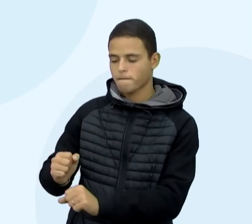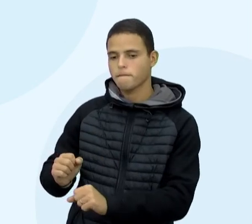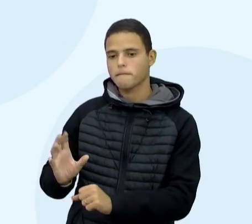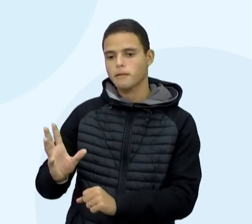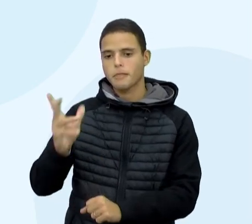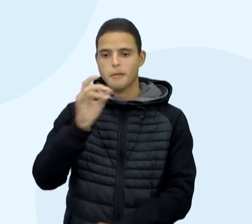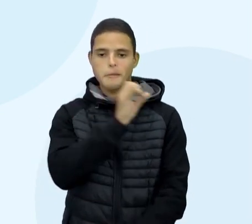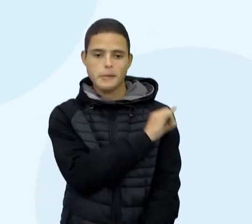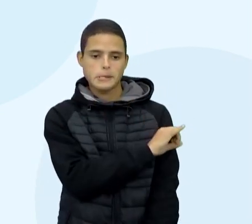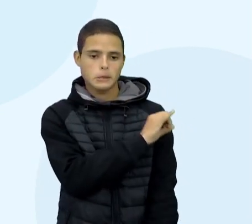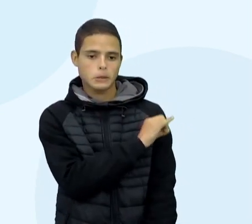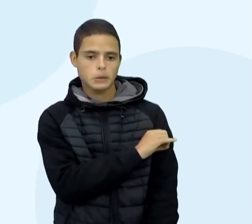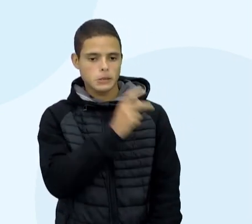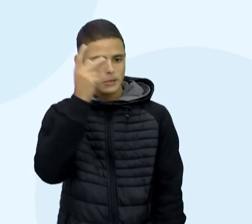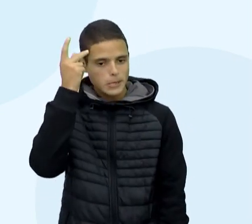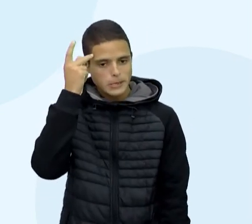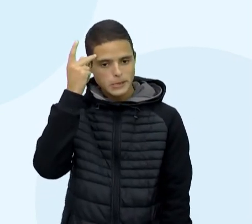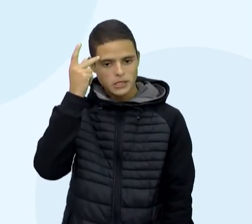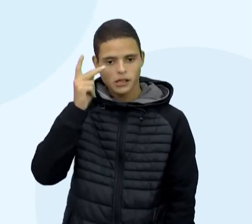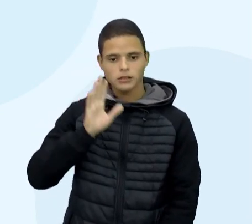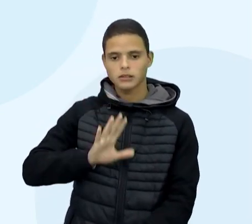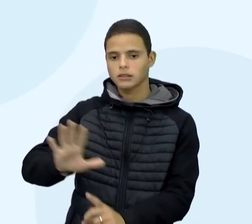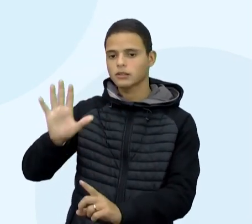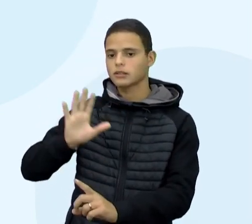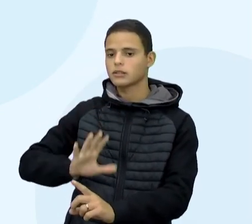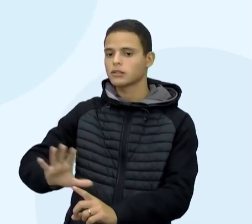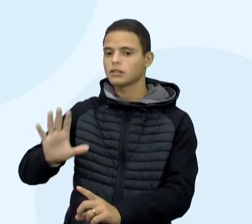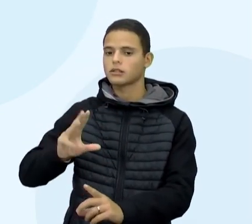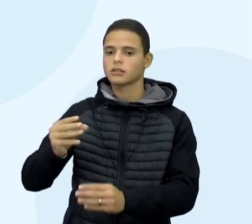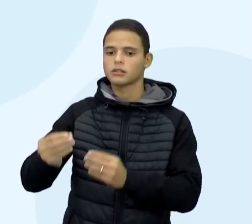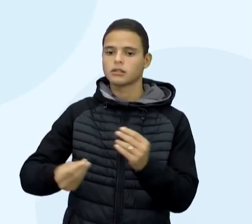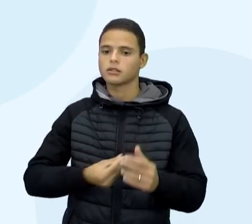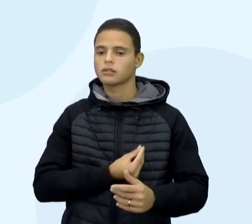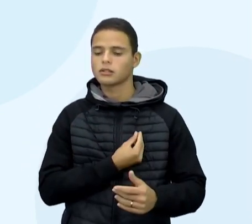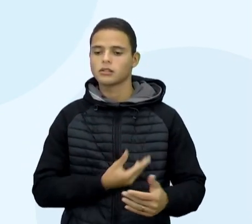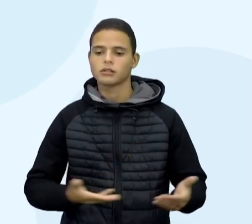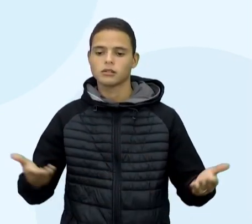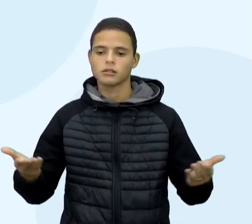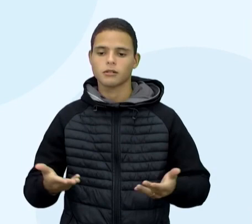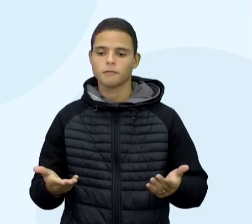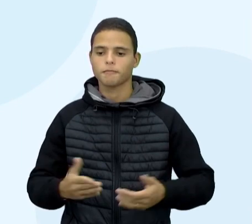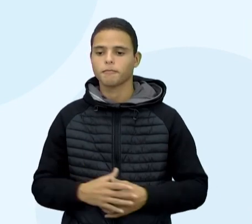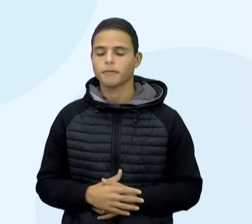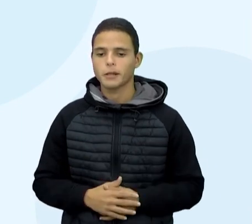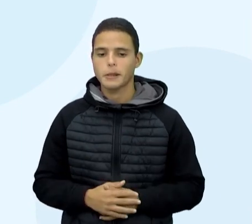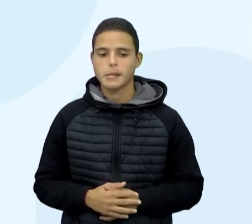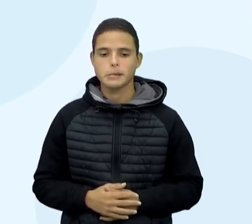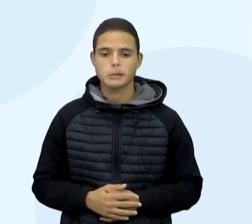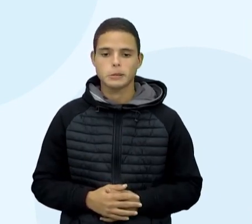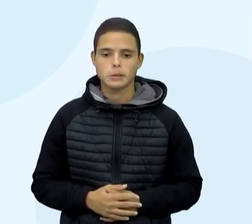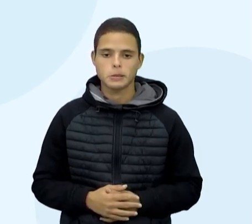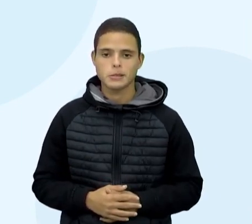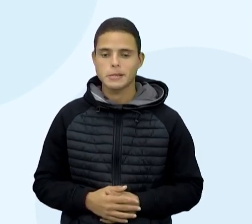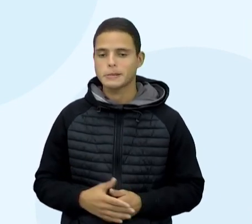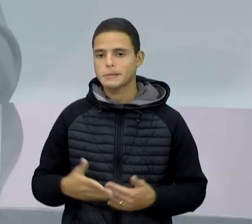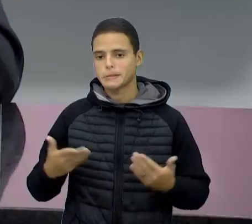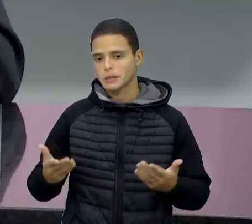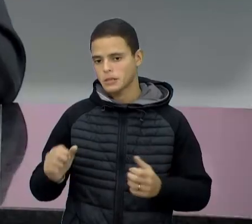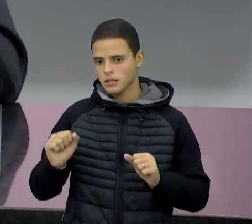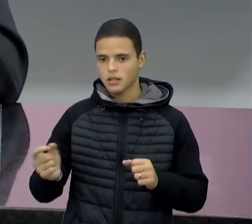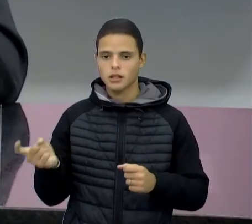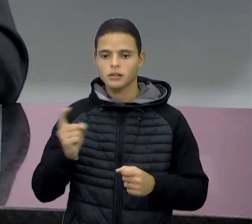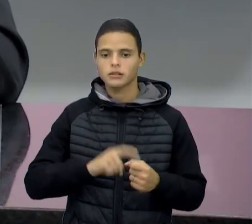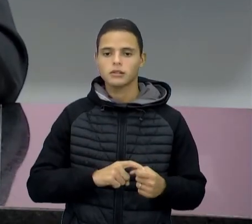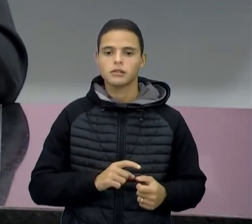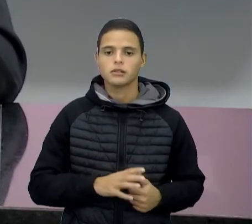Rio de Janeiro e em São Paulo influenciaram a maneira como vivemos atualmente? Então, pode voltar para